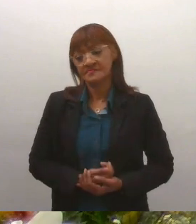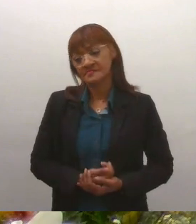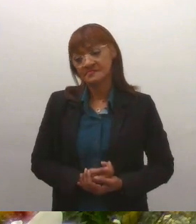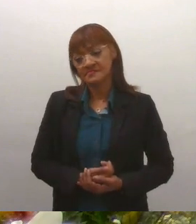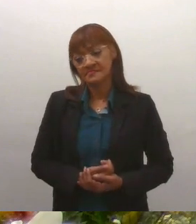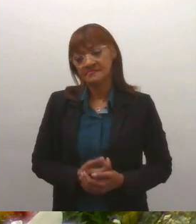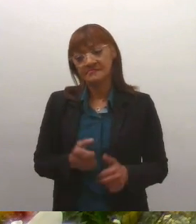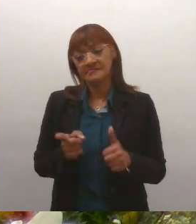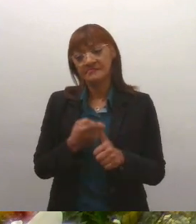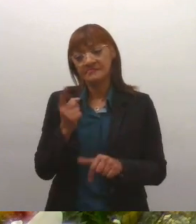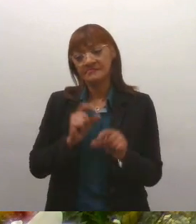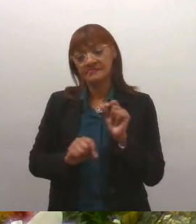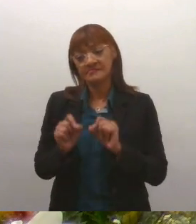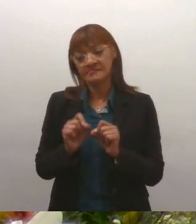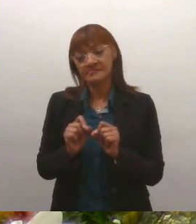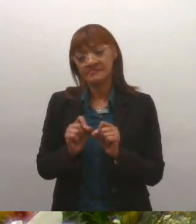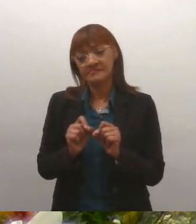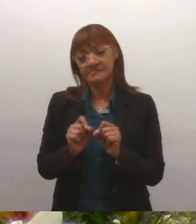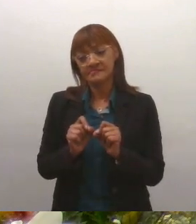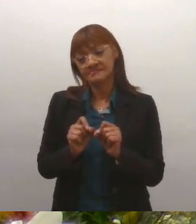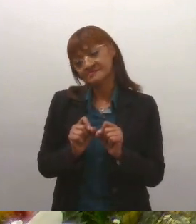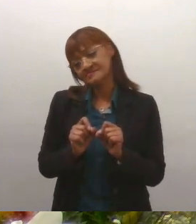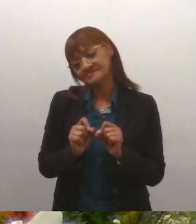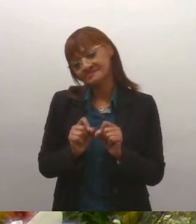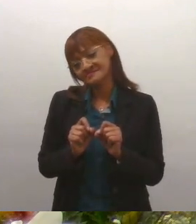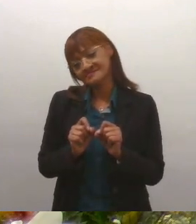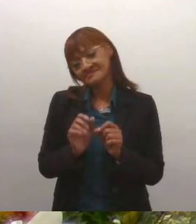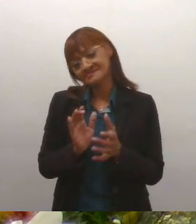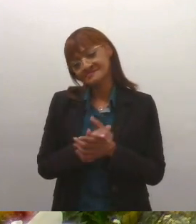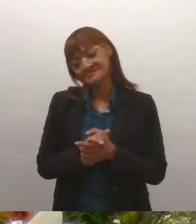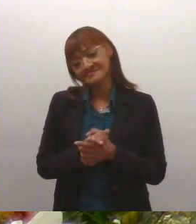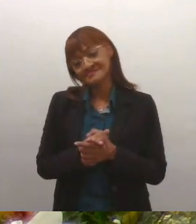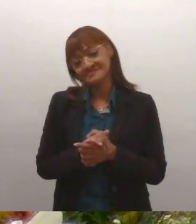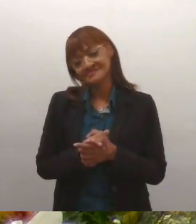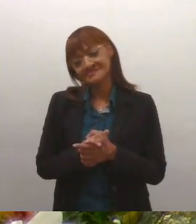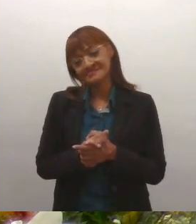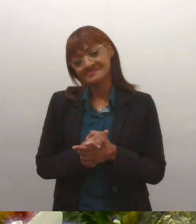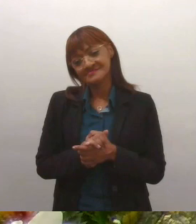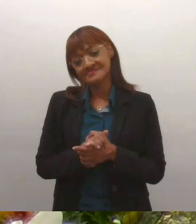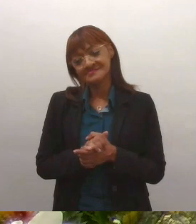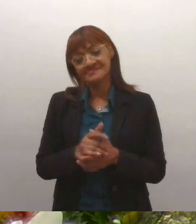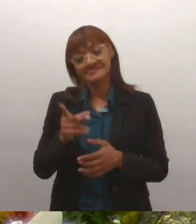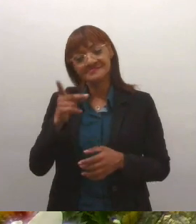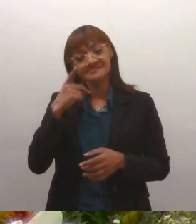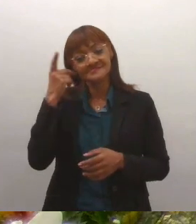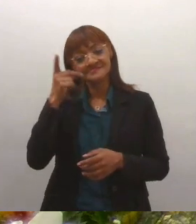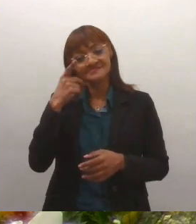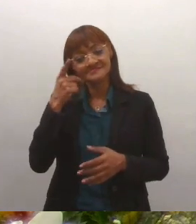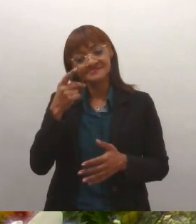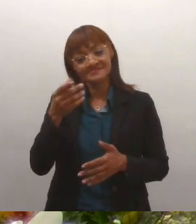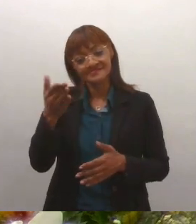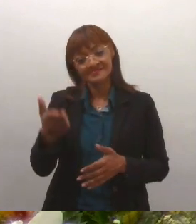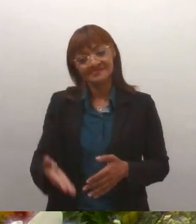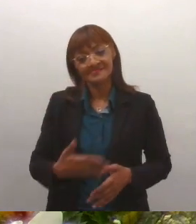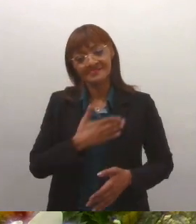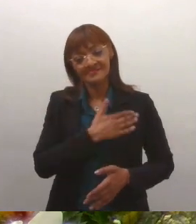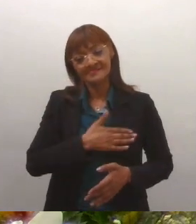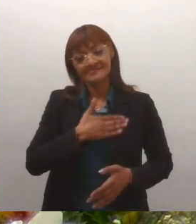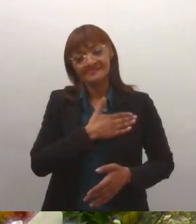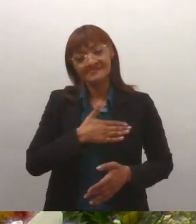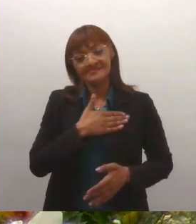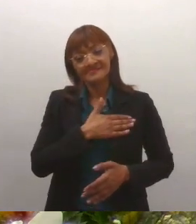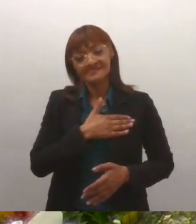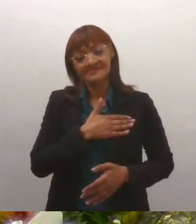pela... Mas o deputado está ali, meu querido, prazer muito grande, e